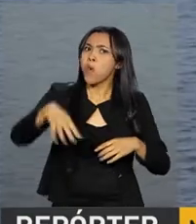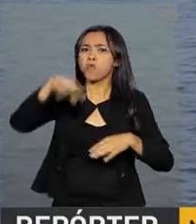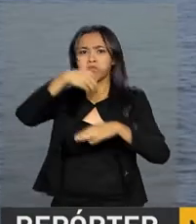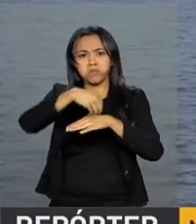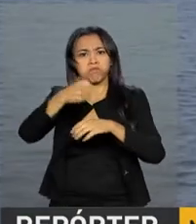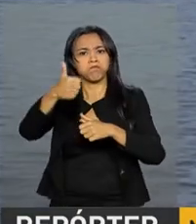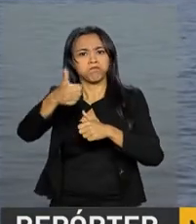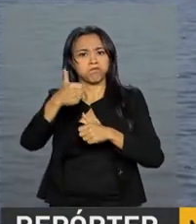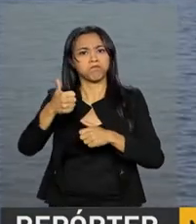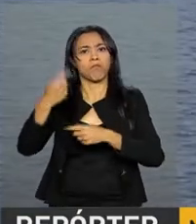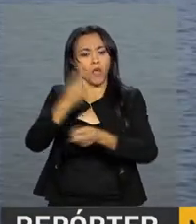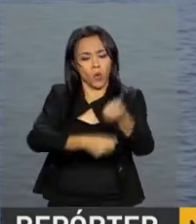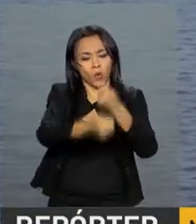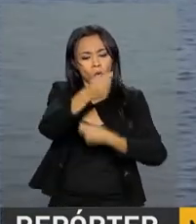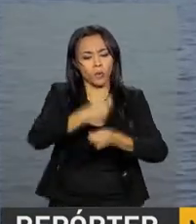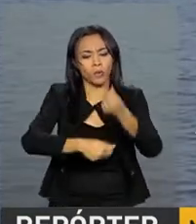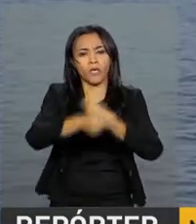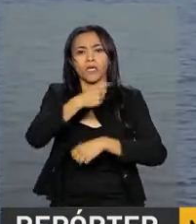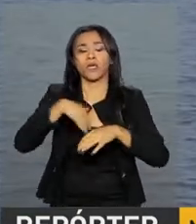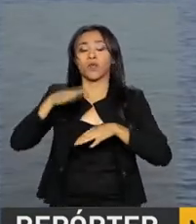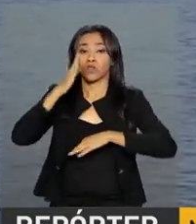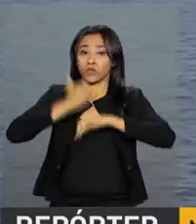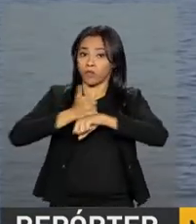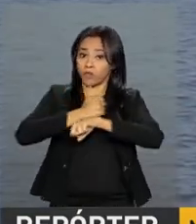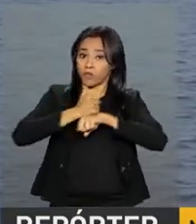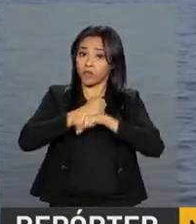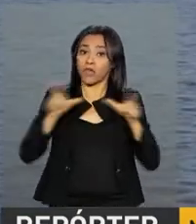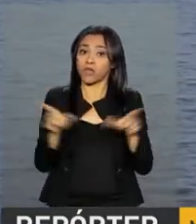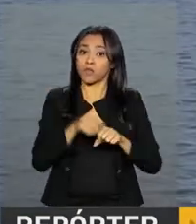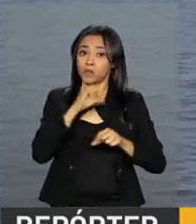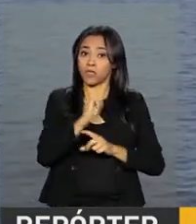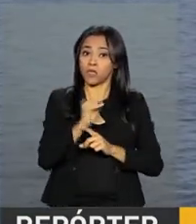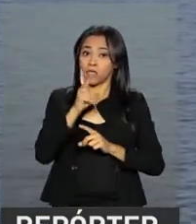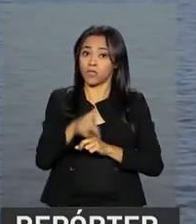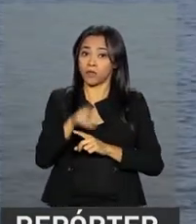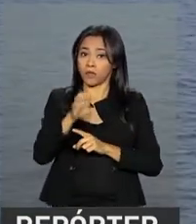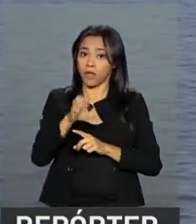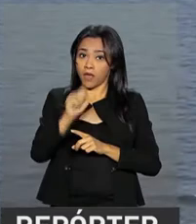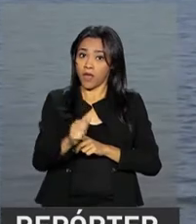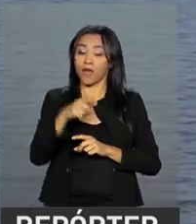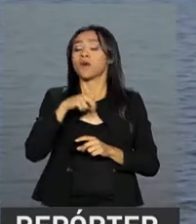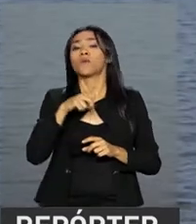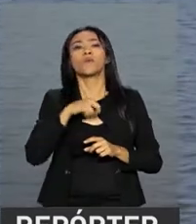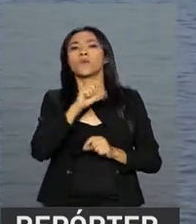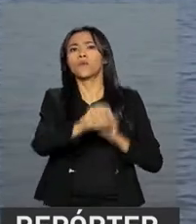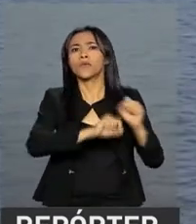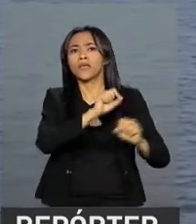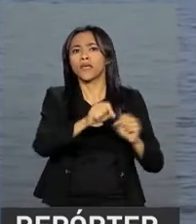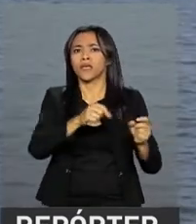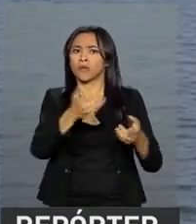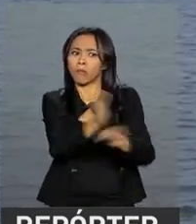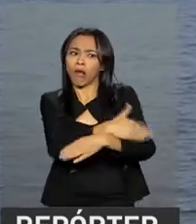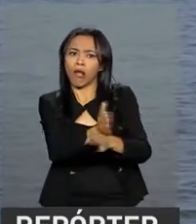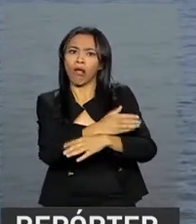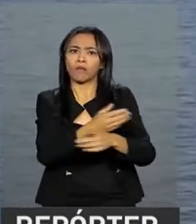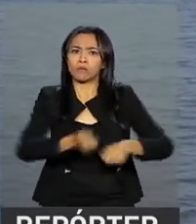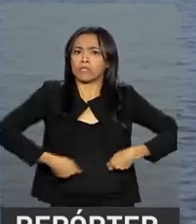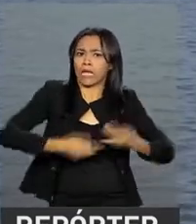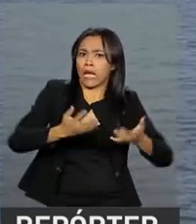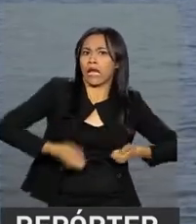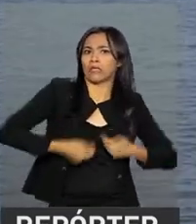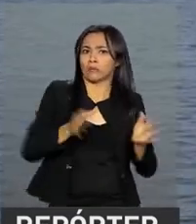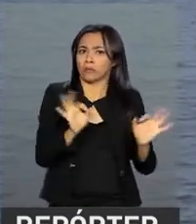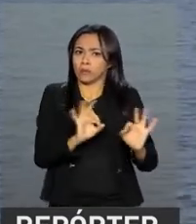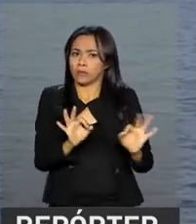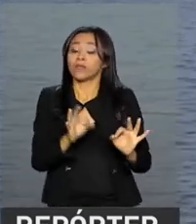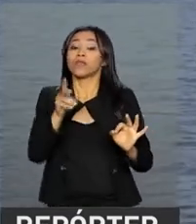economia os especialistas do ipea alertam para o risco de um desajuste fiscal com o aumento dos gastos públicos o estudo mostra que a